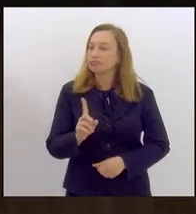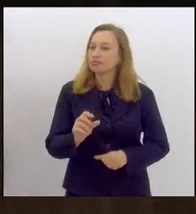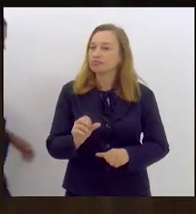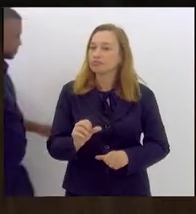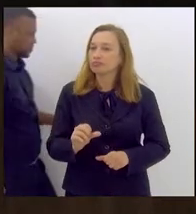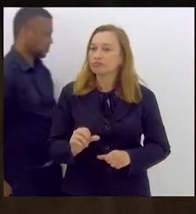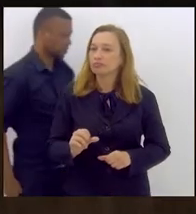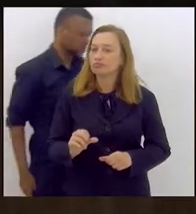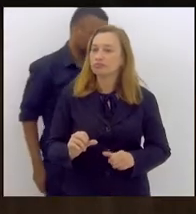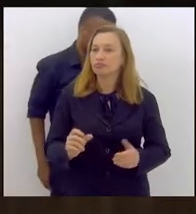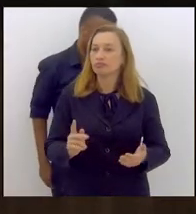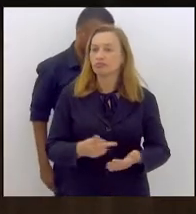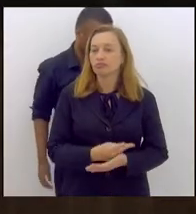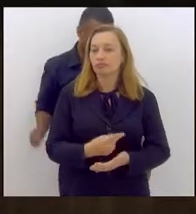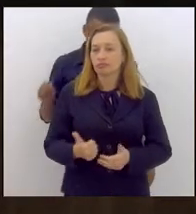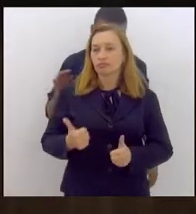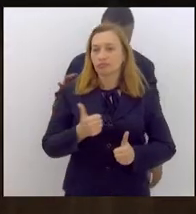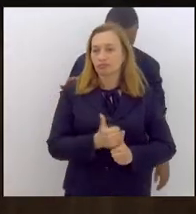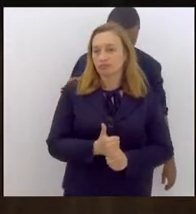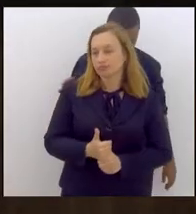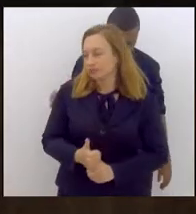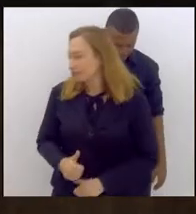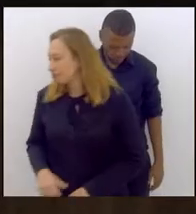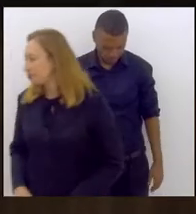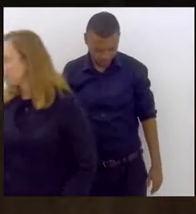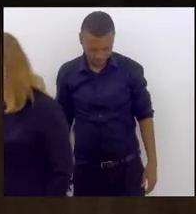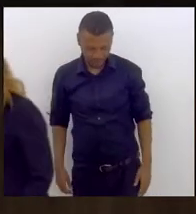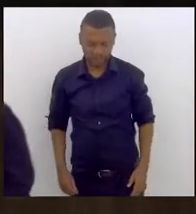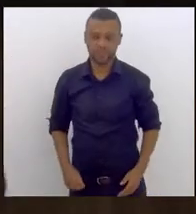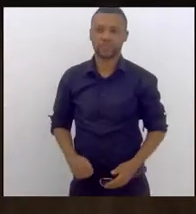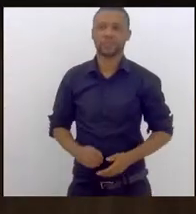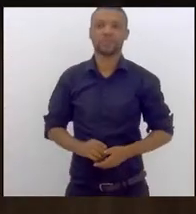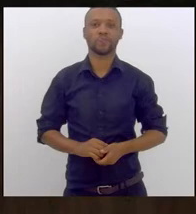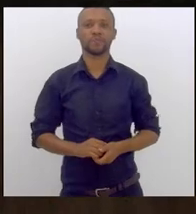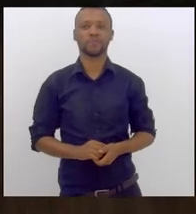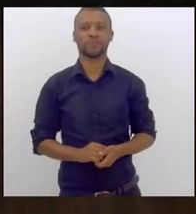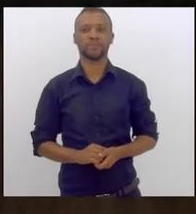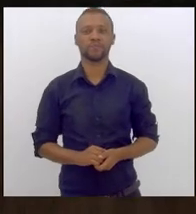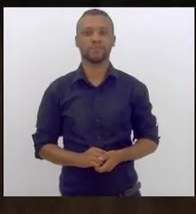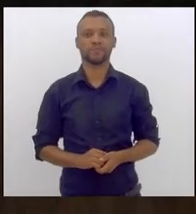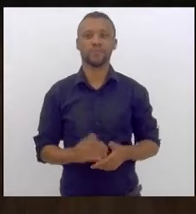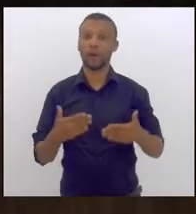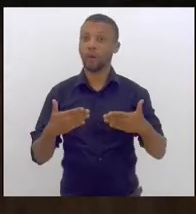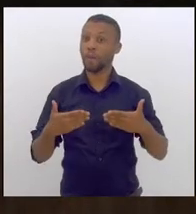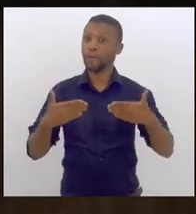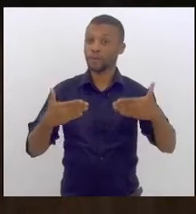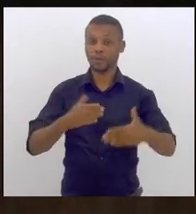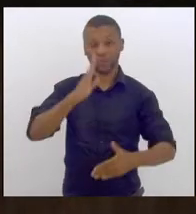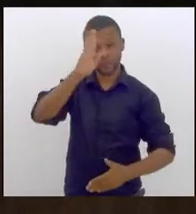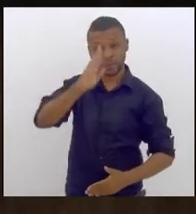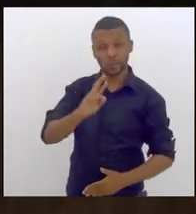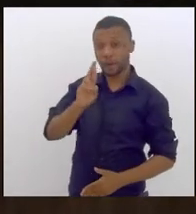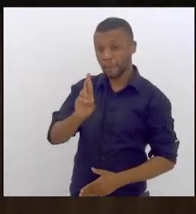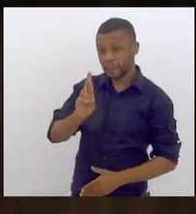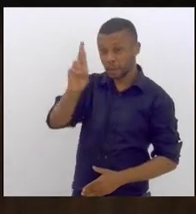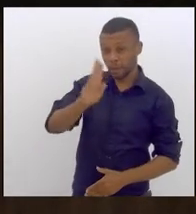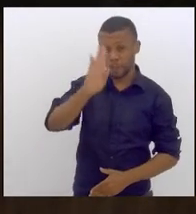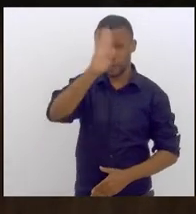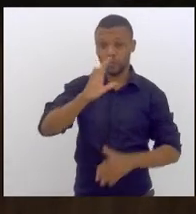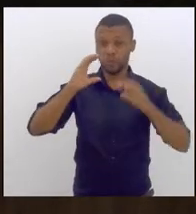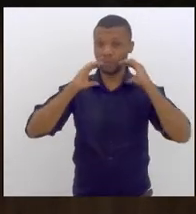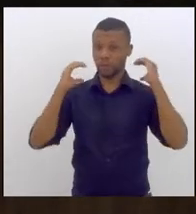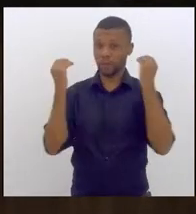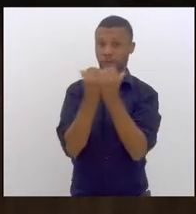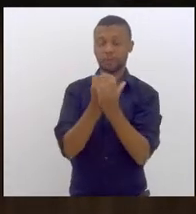uma conspiração marxista para fortalecer a China. Um ministro brasileiro, num fórum multilateral, representando o Brasil, soltando